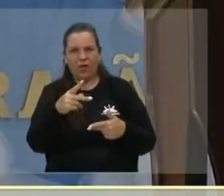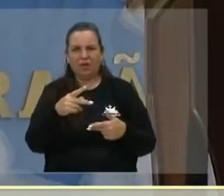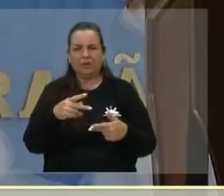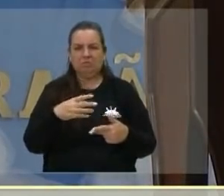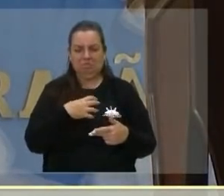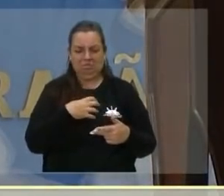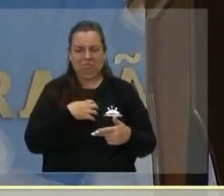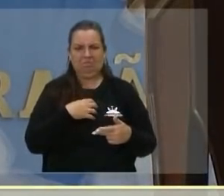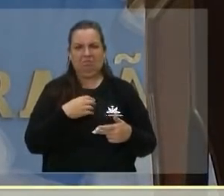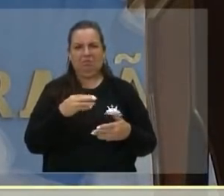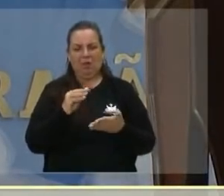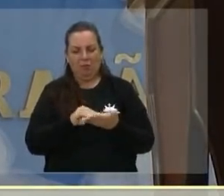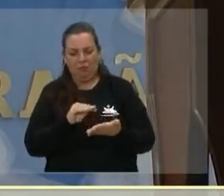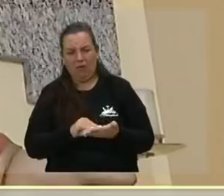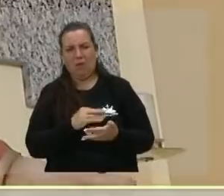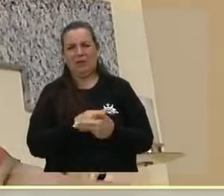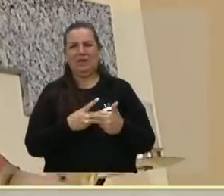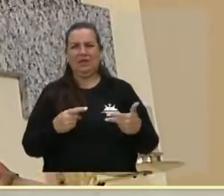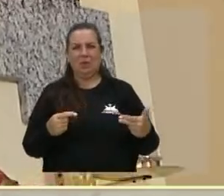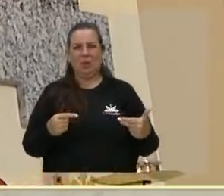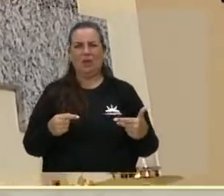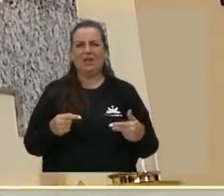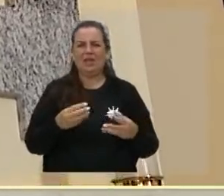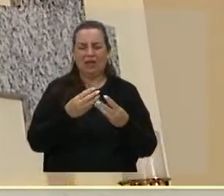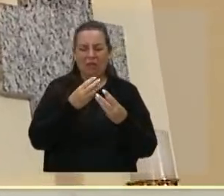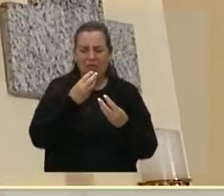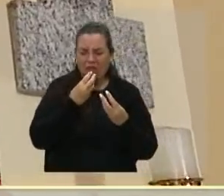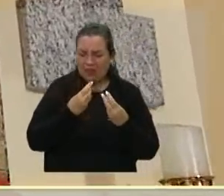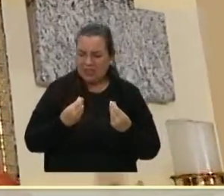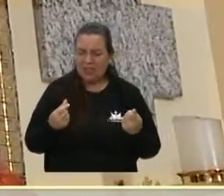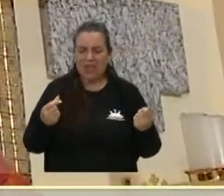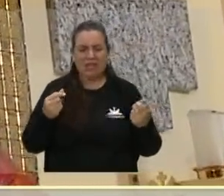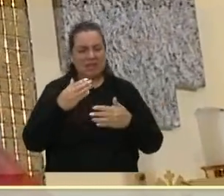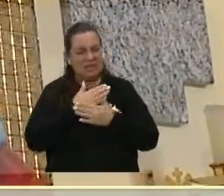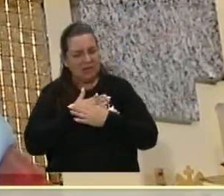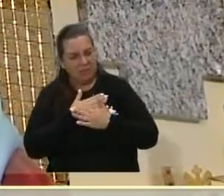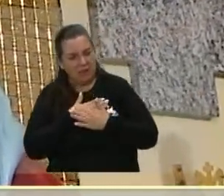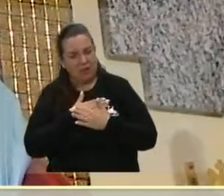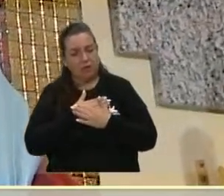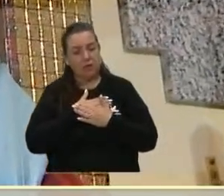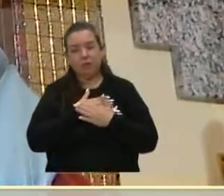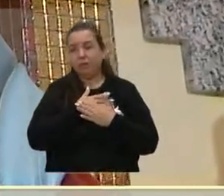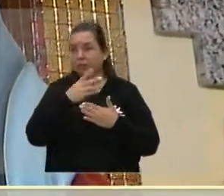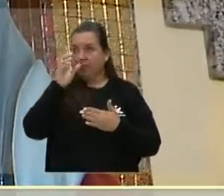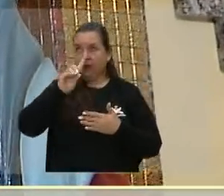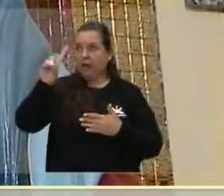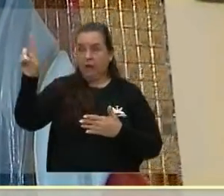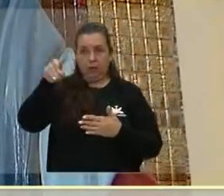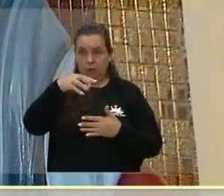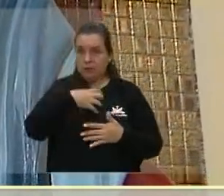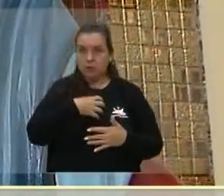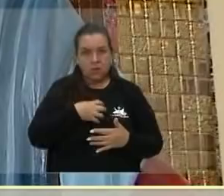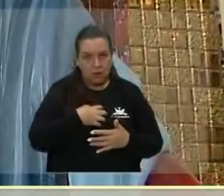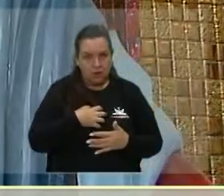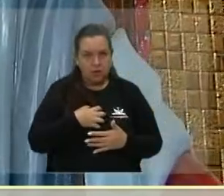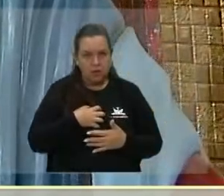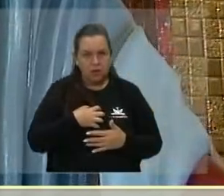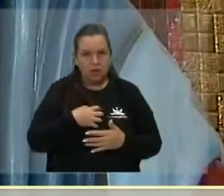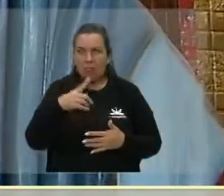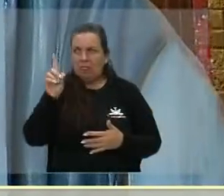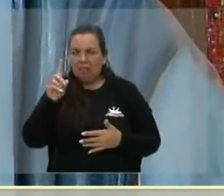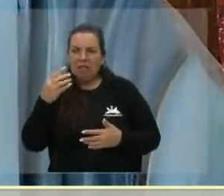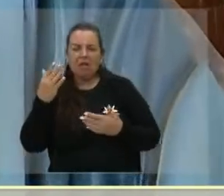de carência e fragilidade de desemprego deus não sente horas